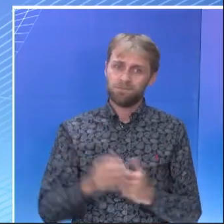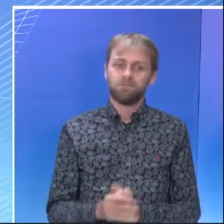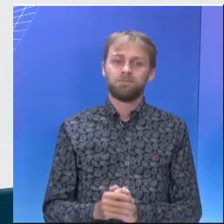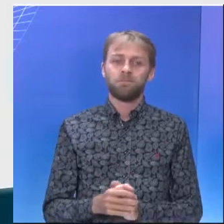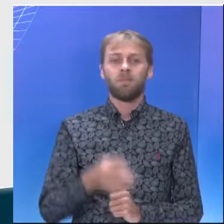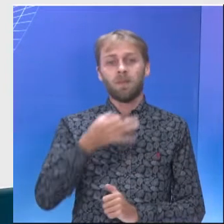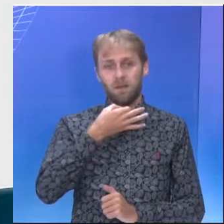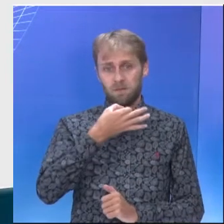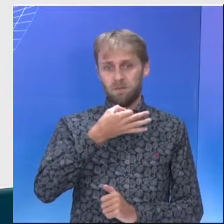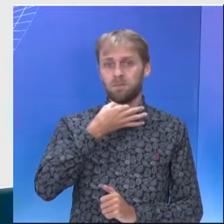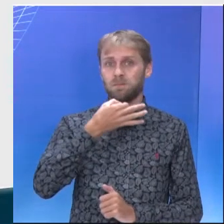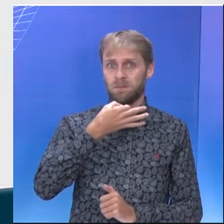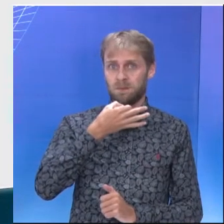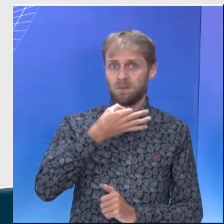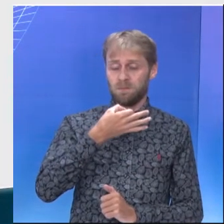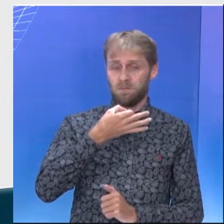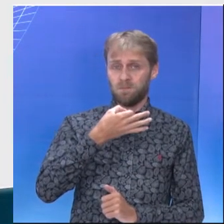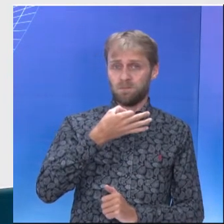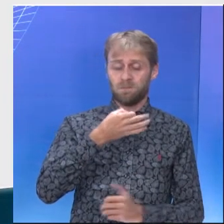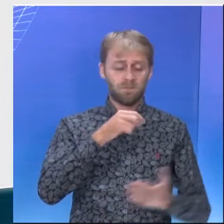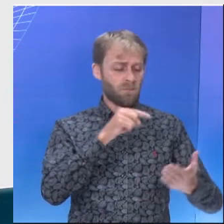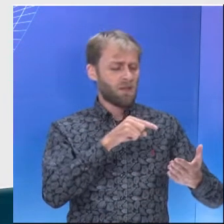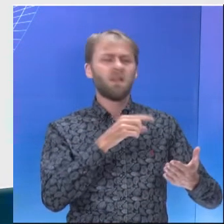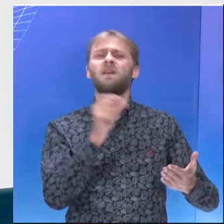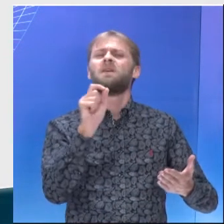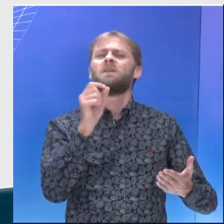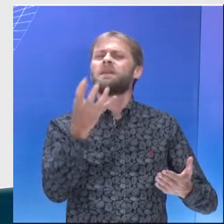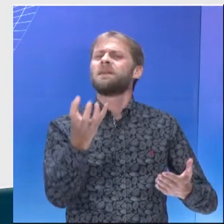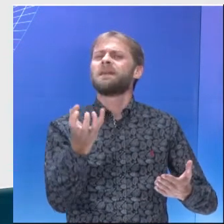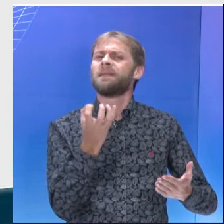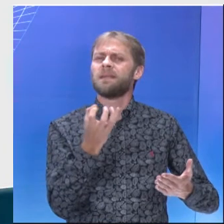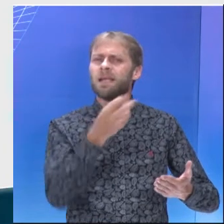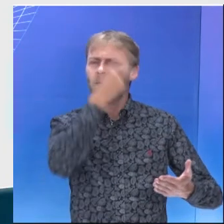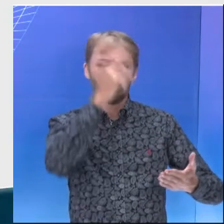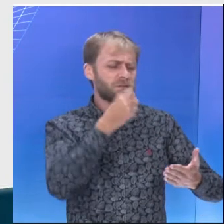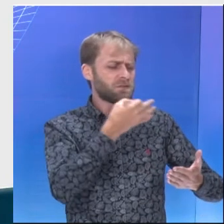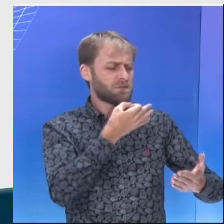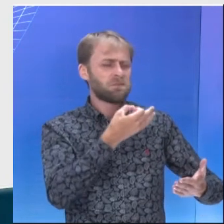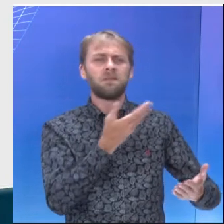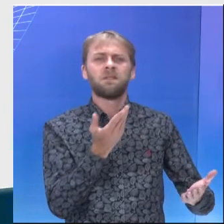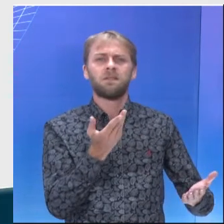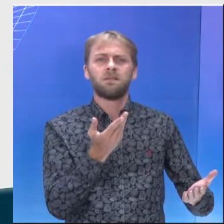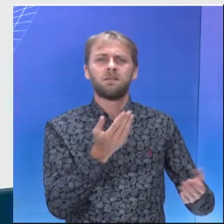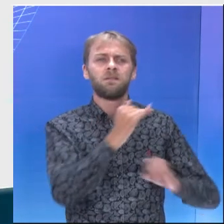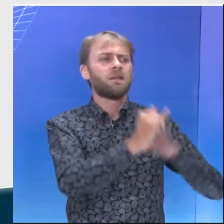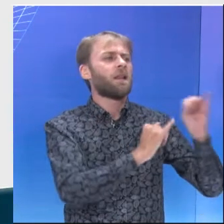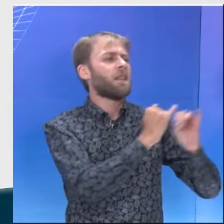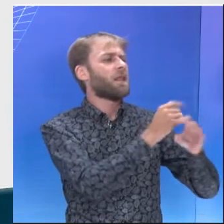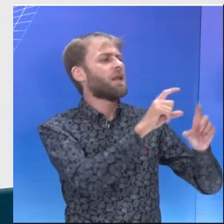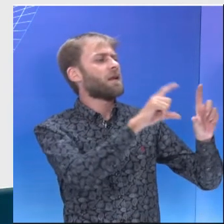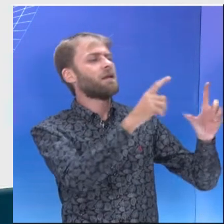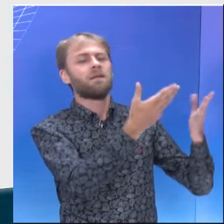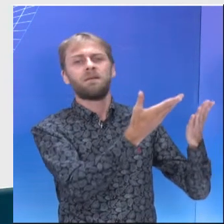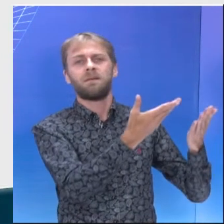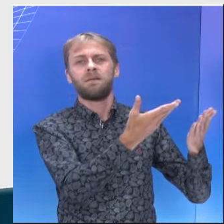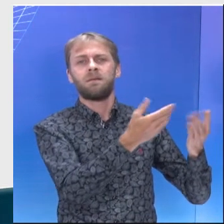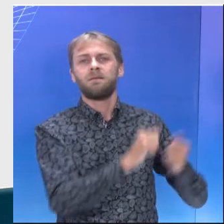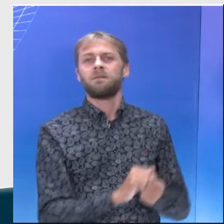esse comentário, que eu quero saber, né, qual é a intenção do autor com esse comentário em relação ao site do primeiro